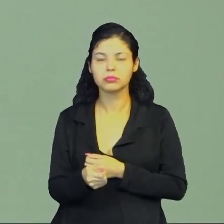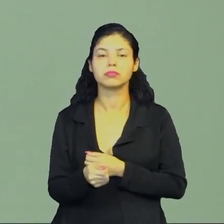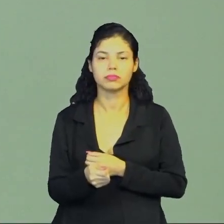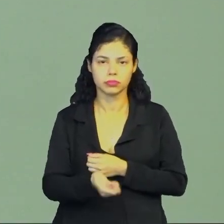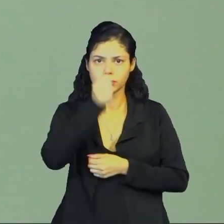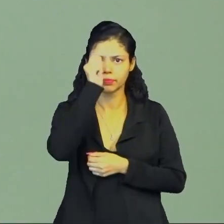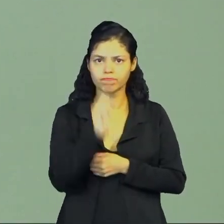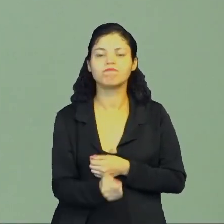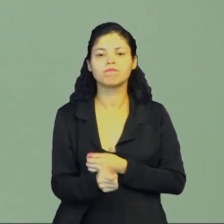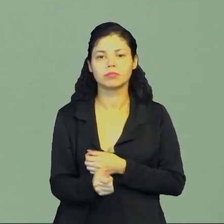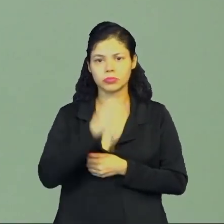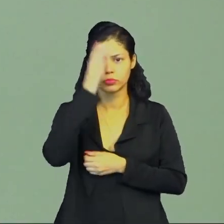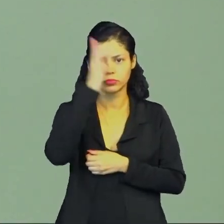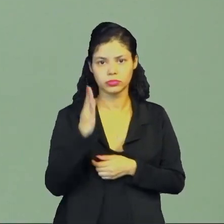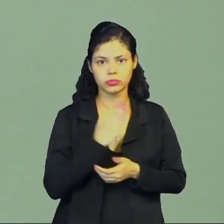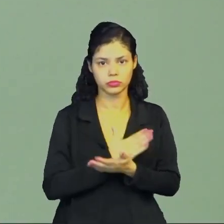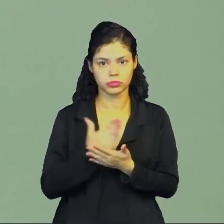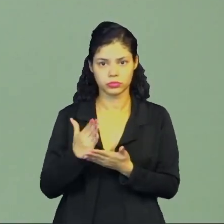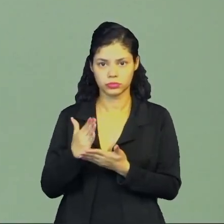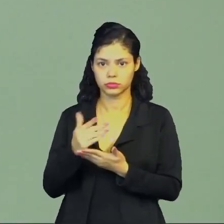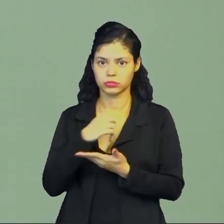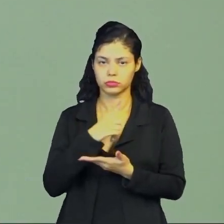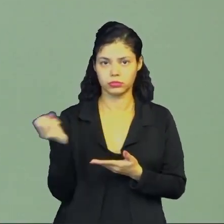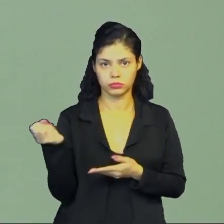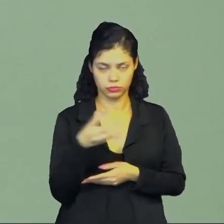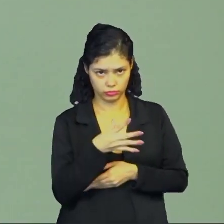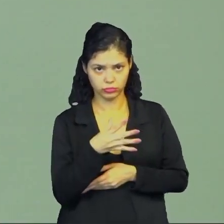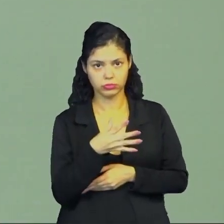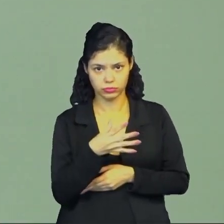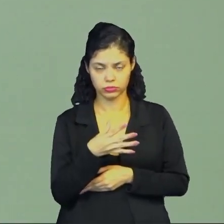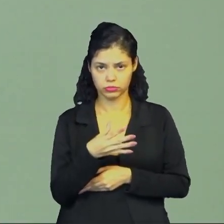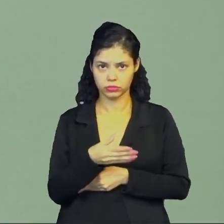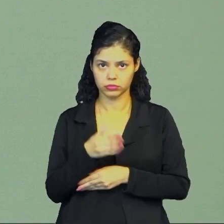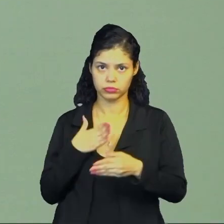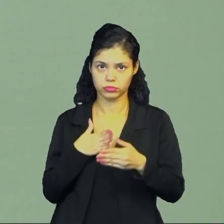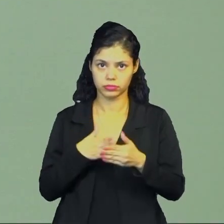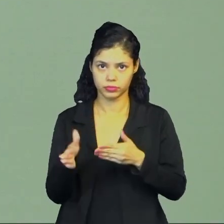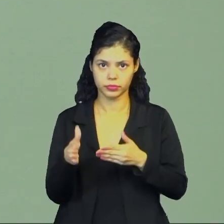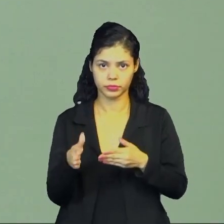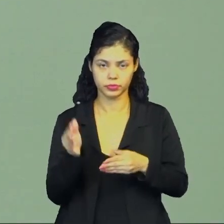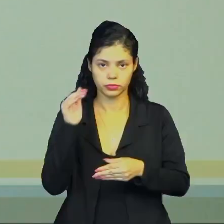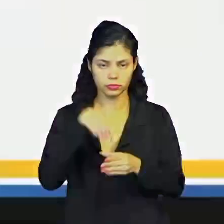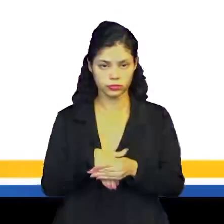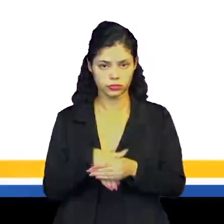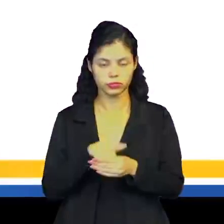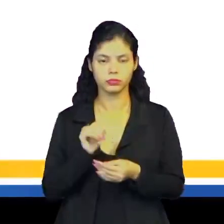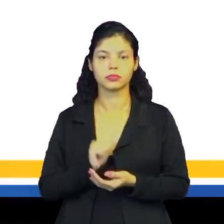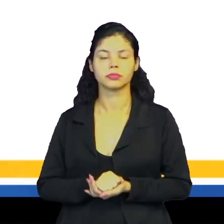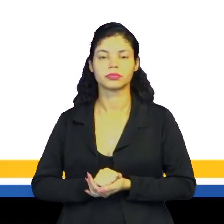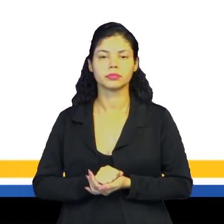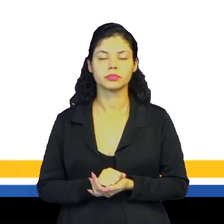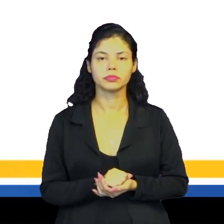ditatorial da história do Brasil. Então, novamente, né, a questão do voto foi interrompida.